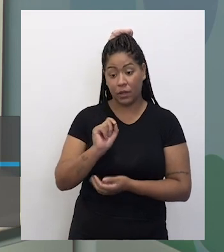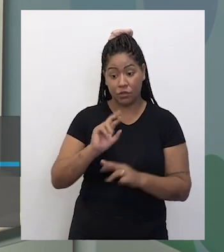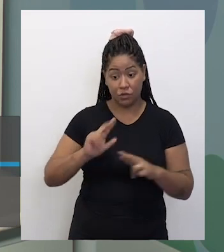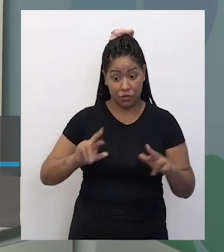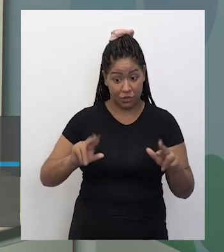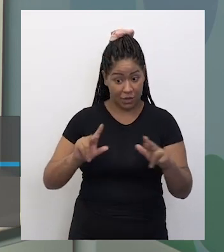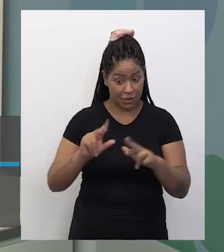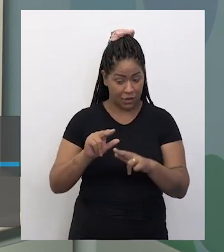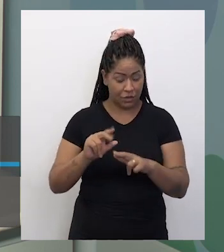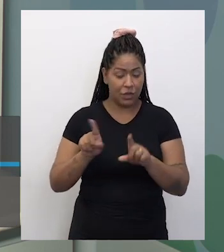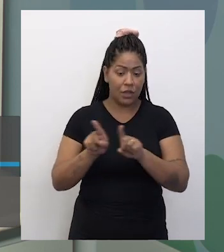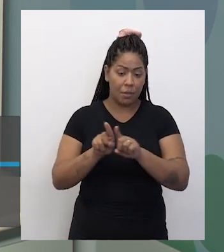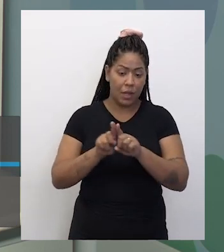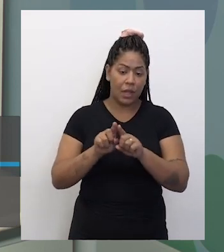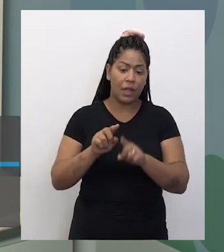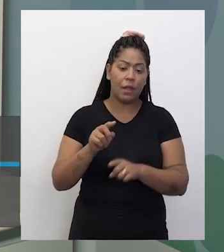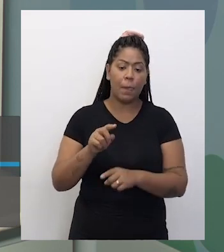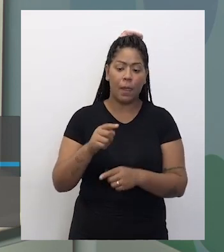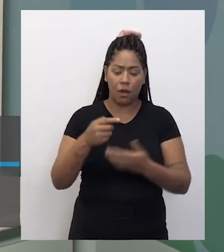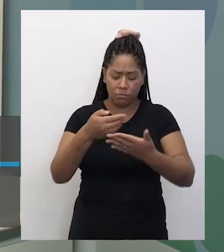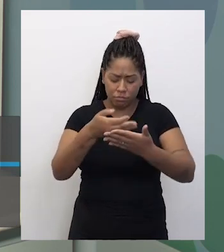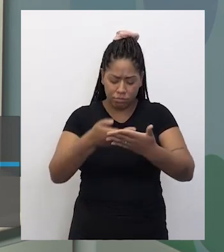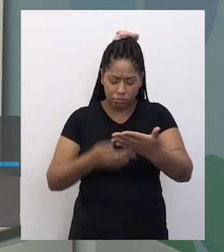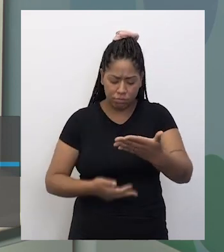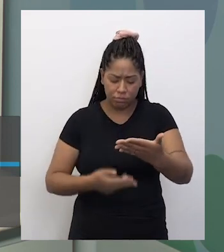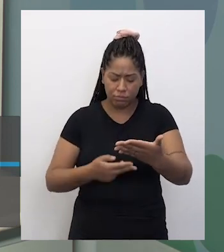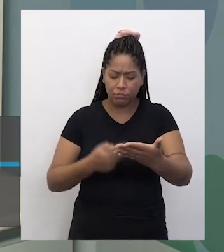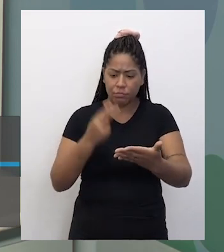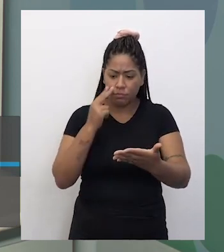Tem já uma perguntinha para vocês aí no chat. Vamos lá.